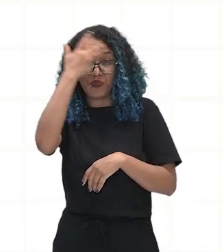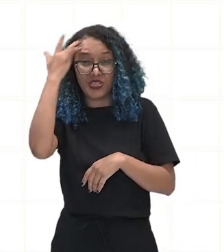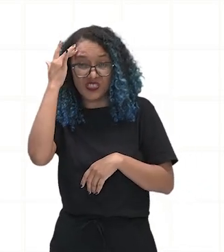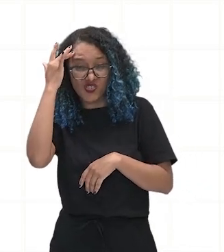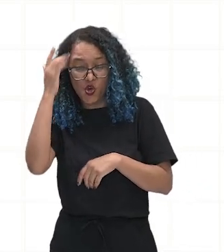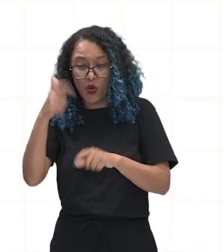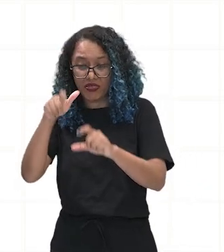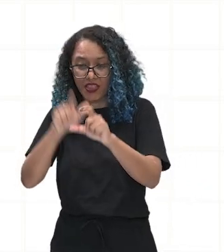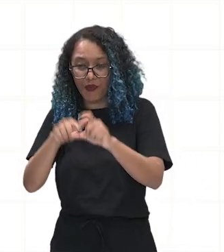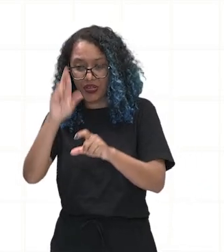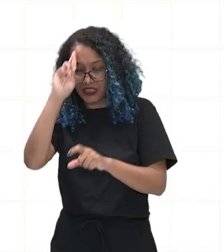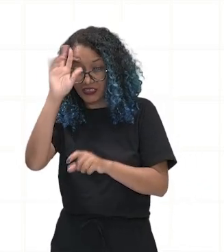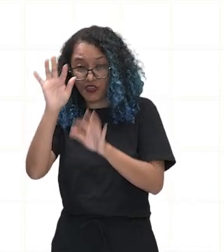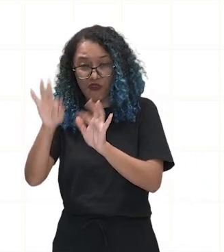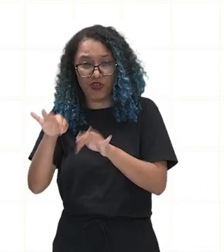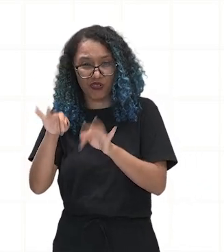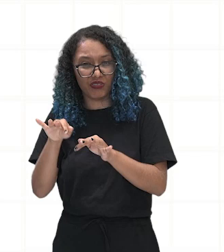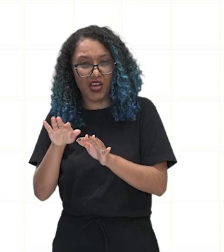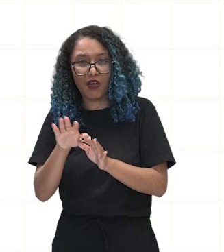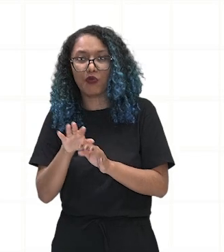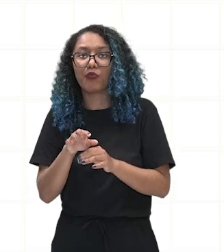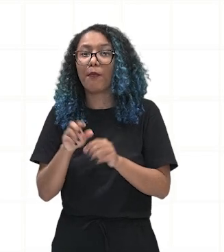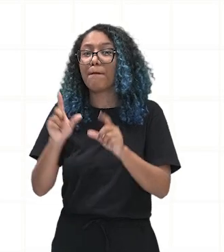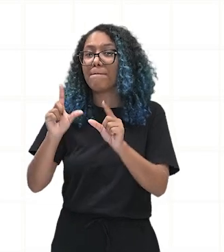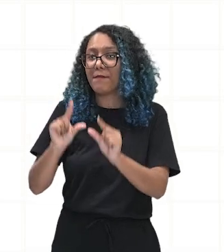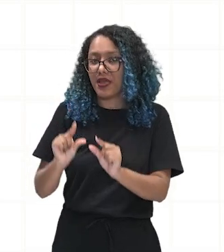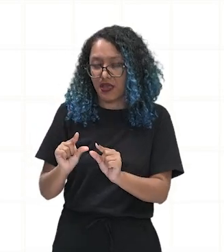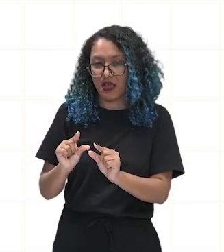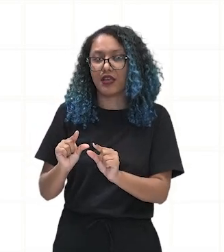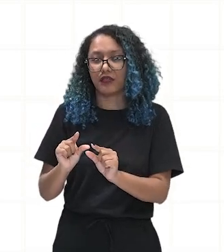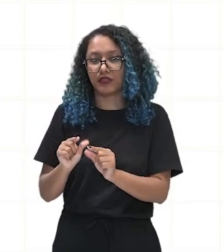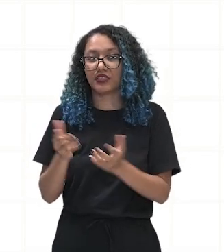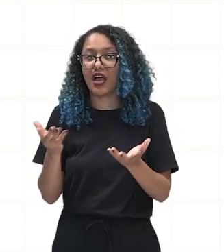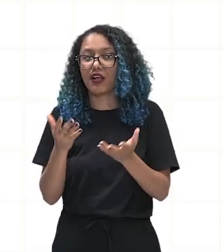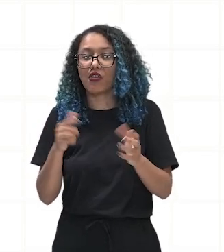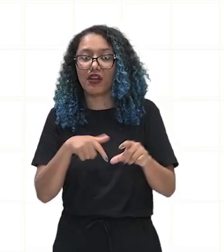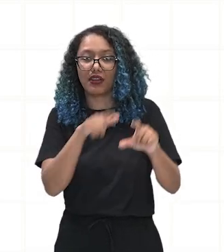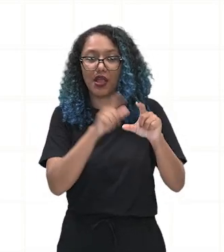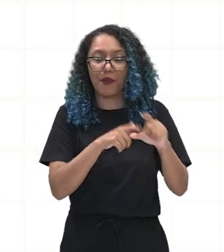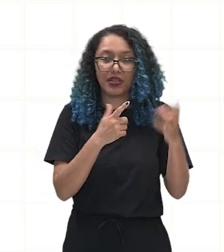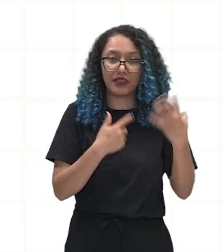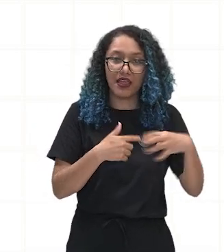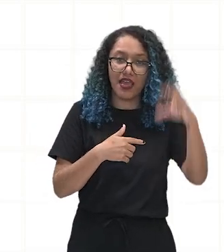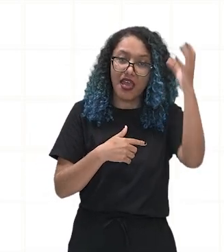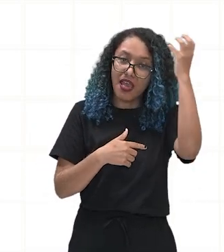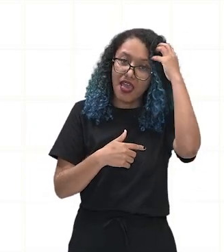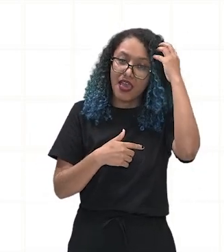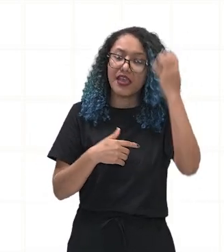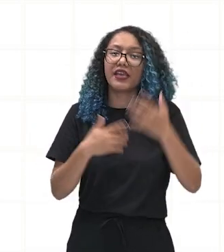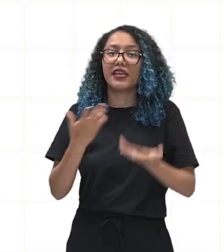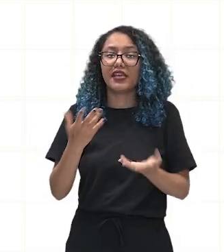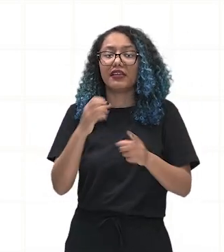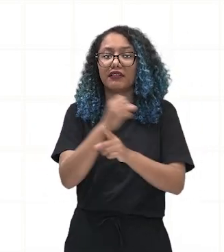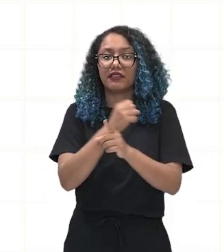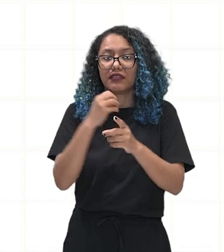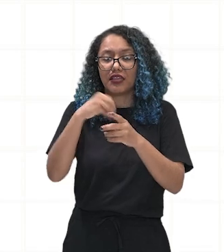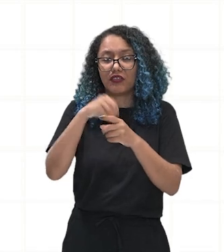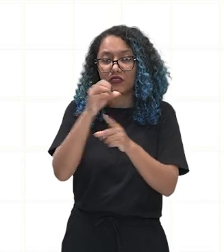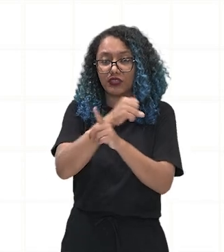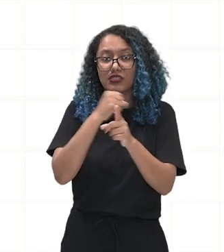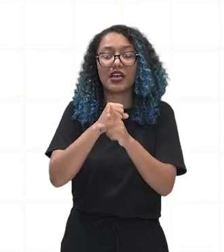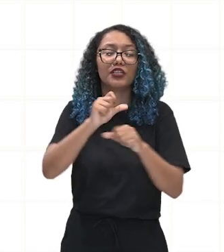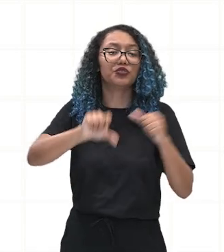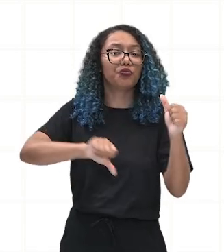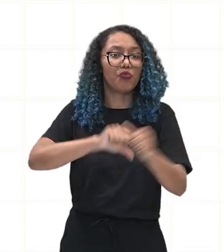dos senhores feudais. Isso trouxe algumas mudanças para a sociedade. Por quê? A gente vai ver que durante